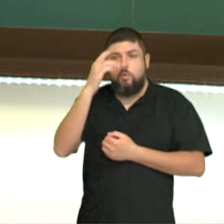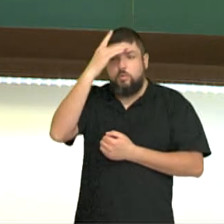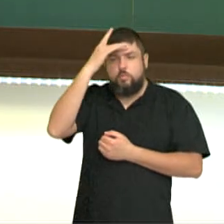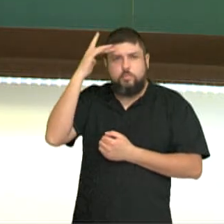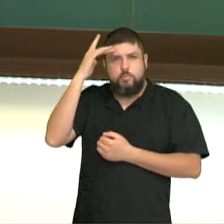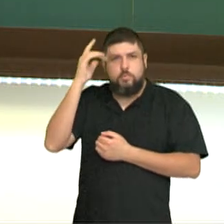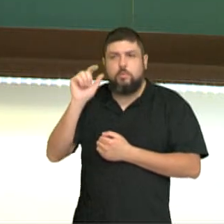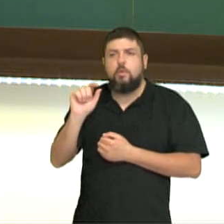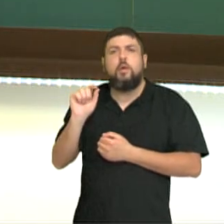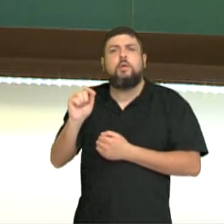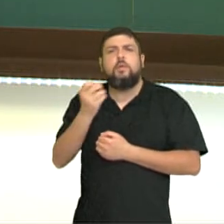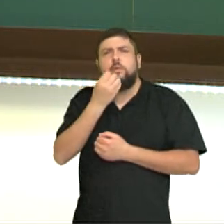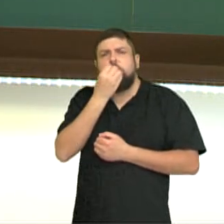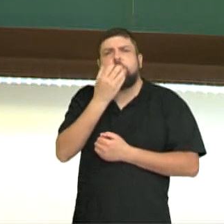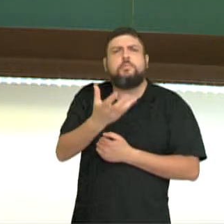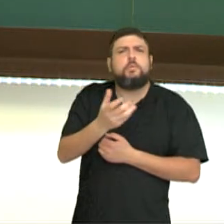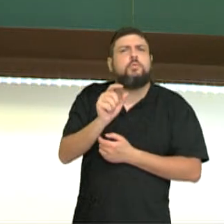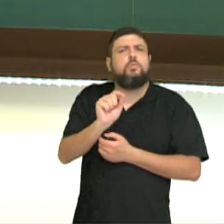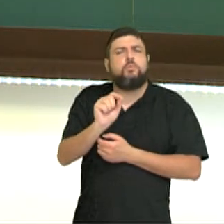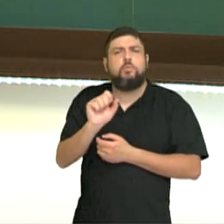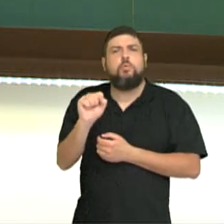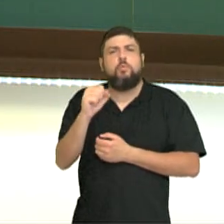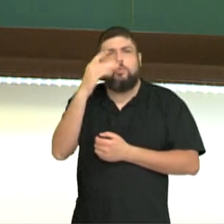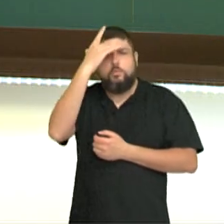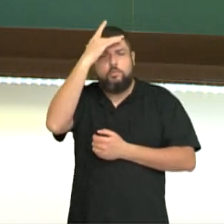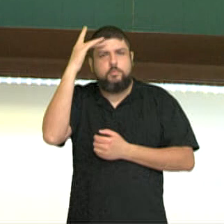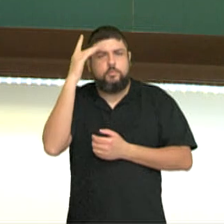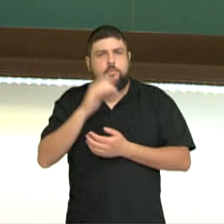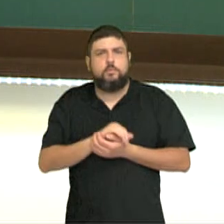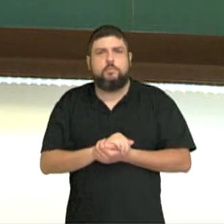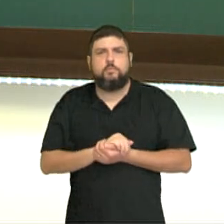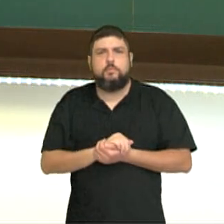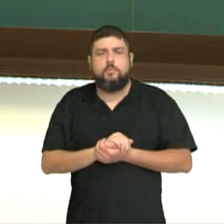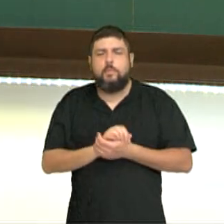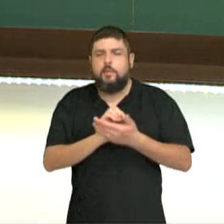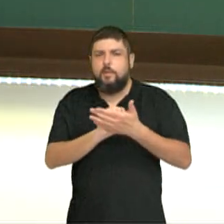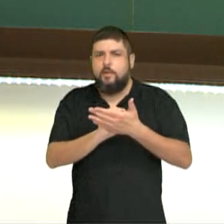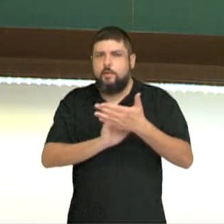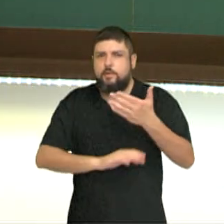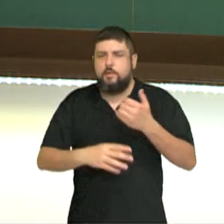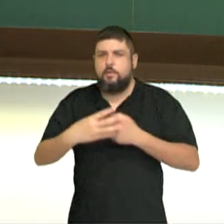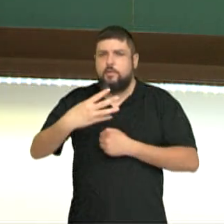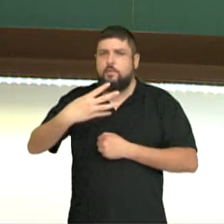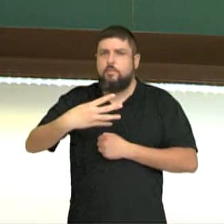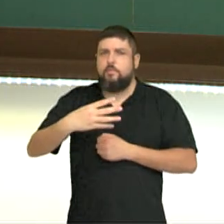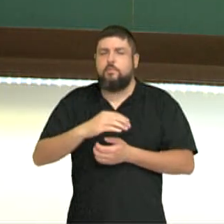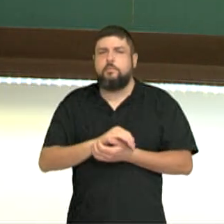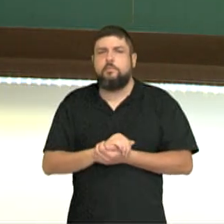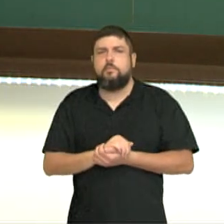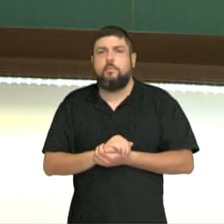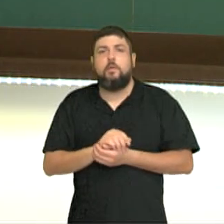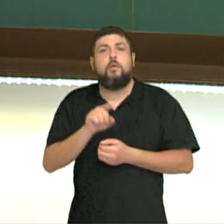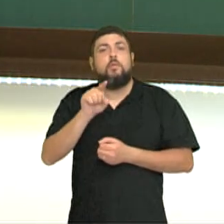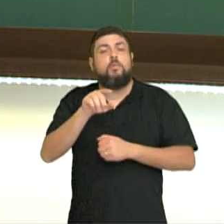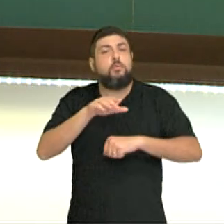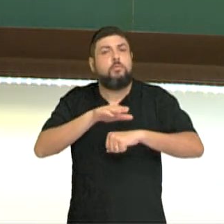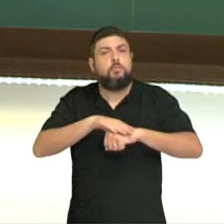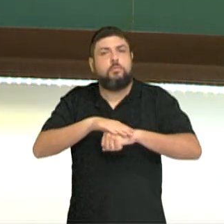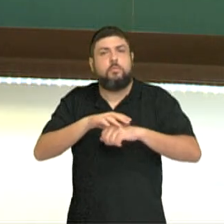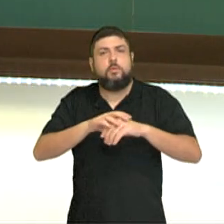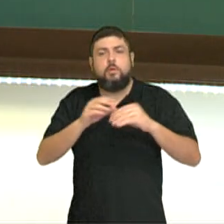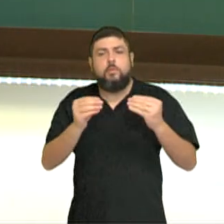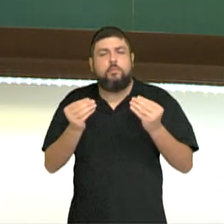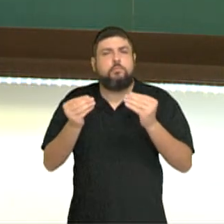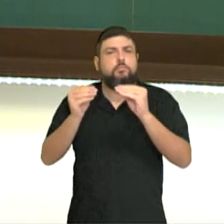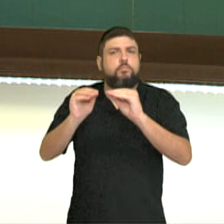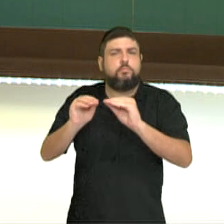8 ladrões. Percebeu? Então, a atividade 4 agora é para você completar.